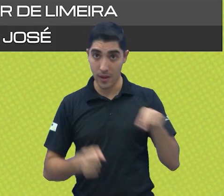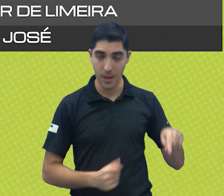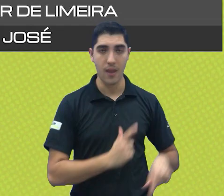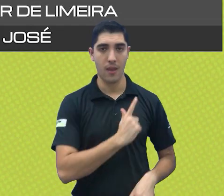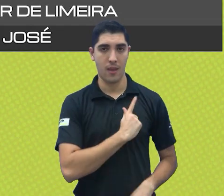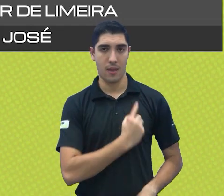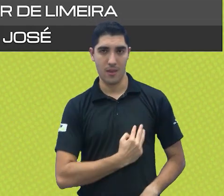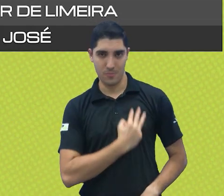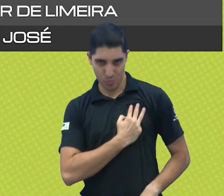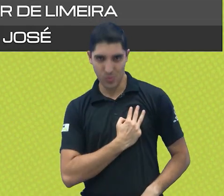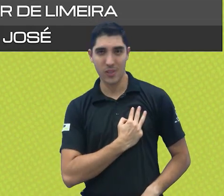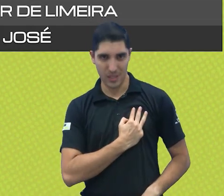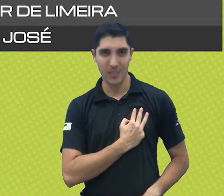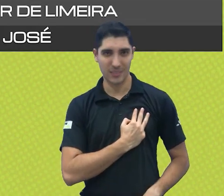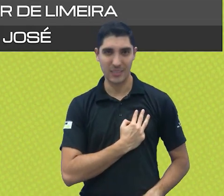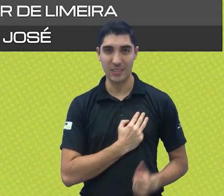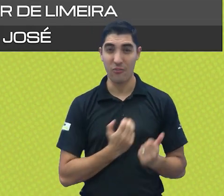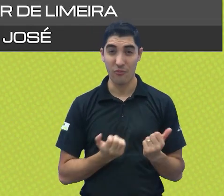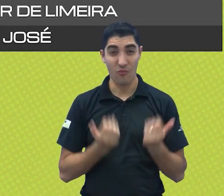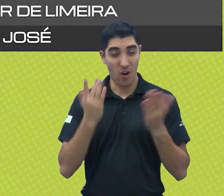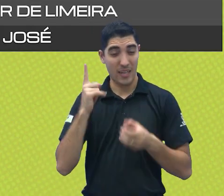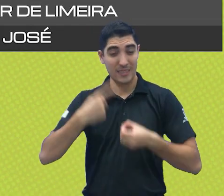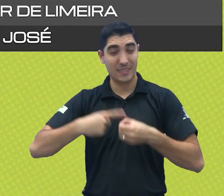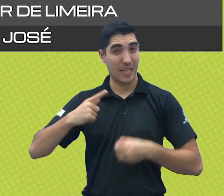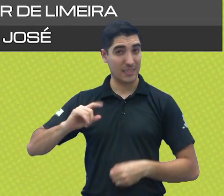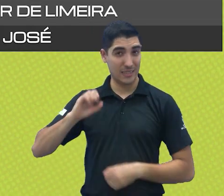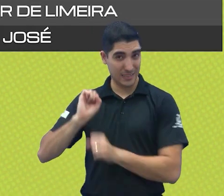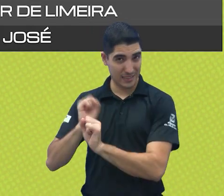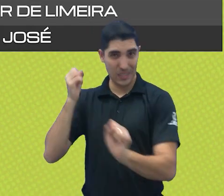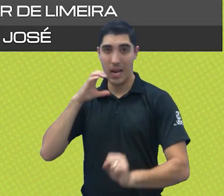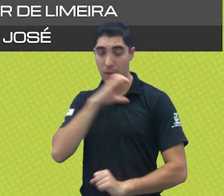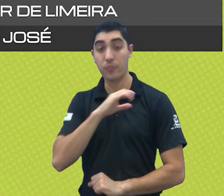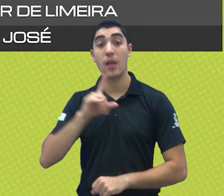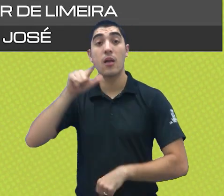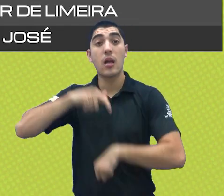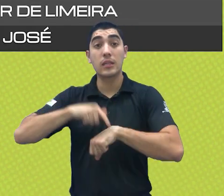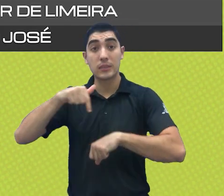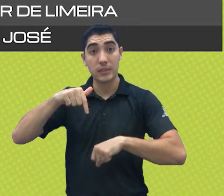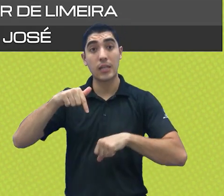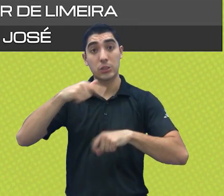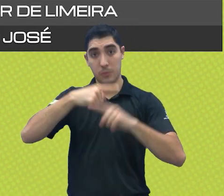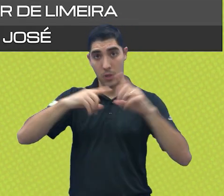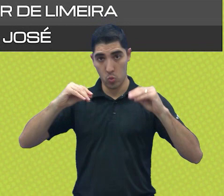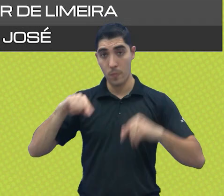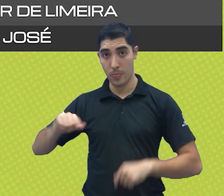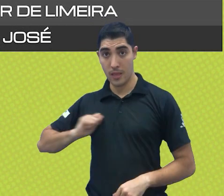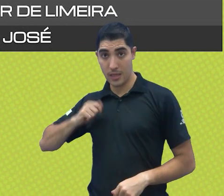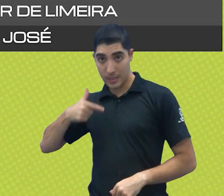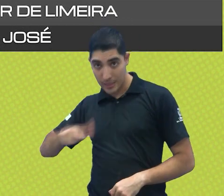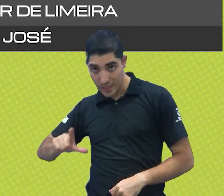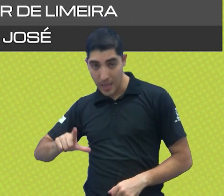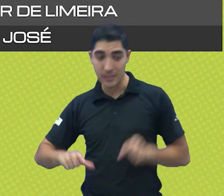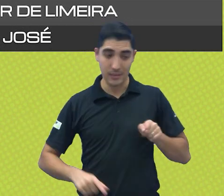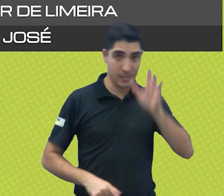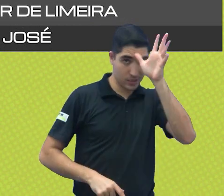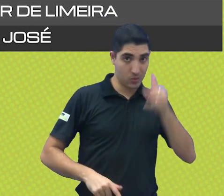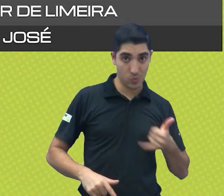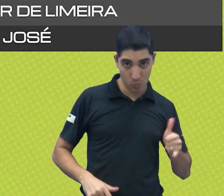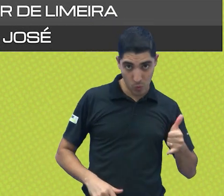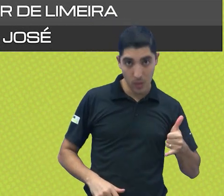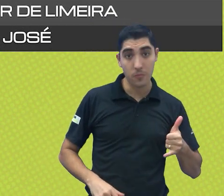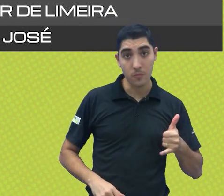Frederico Dalmaso, na quente Sertãozinho. 7h30 da noite, 3 jogos. Linense contra o Ituano, quente lá em Lins também. Quente também